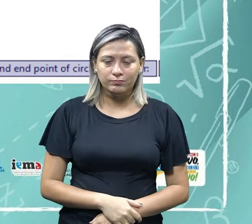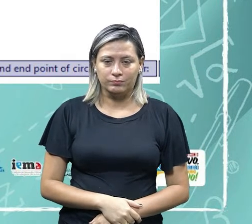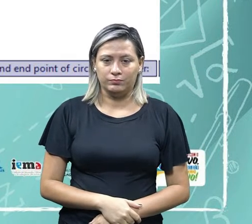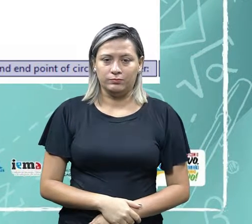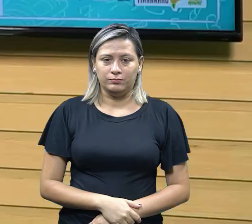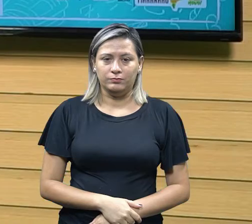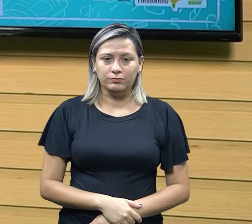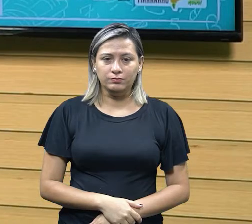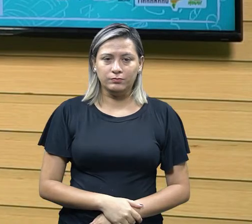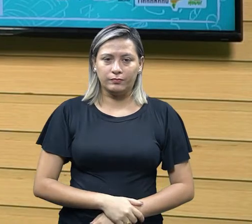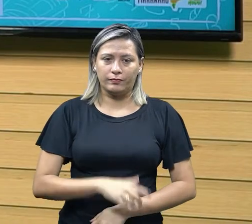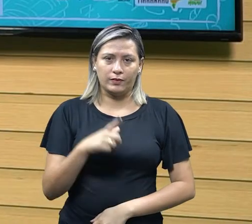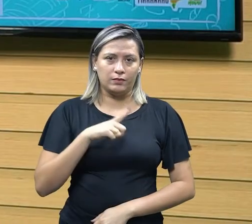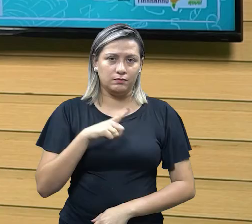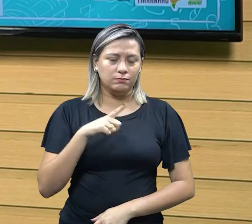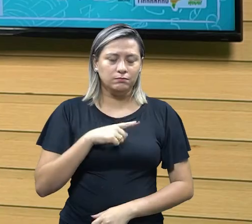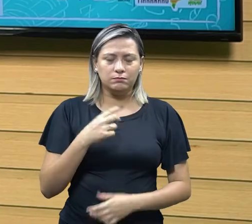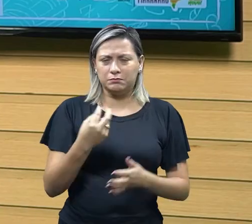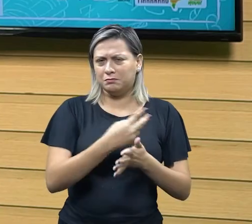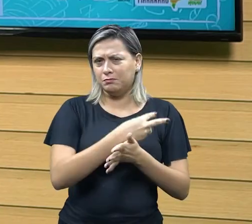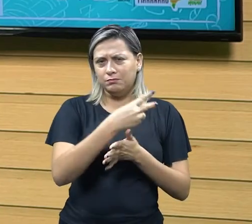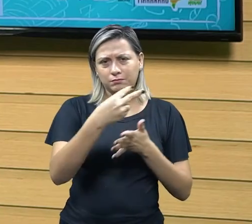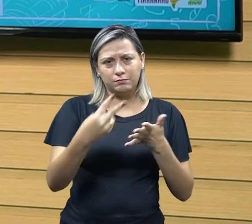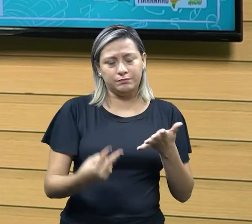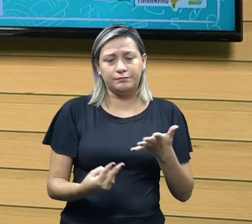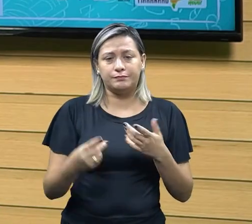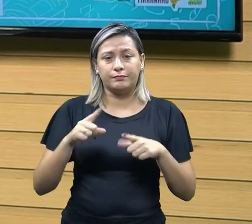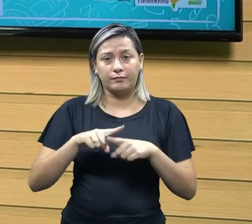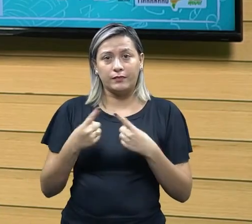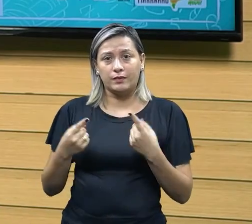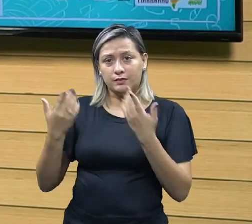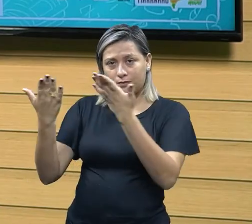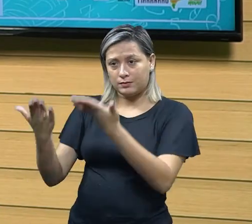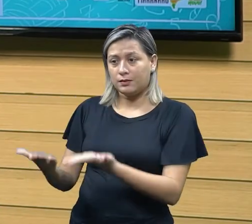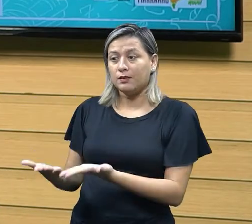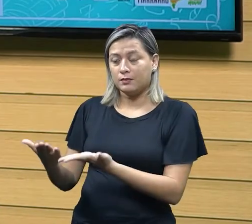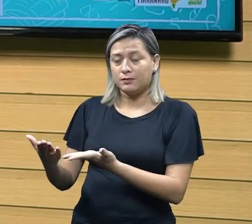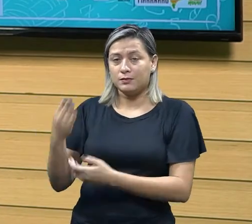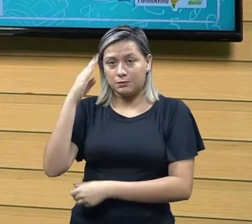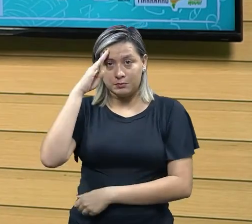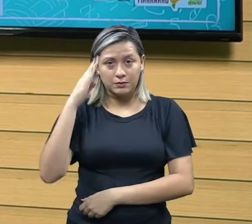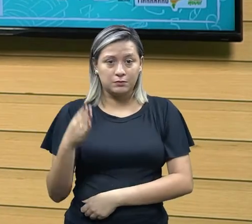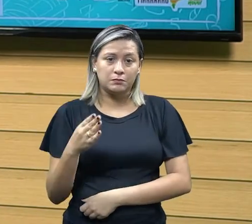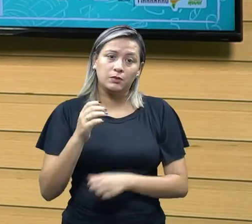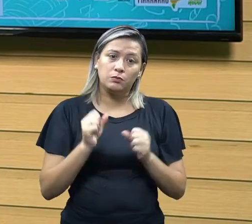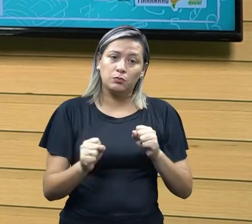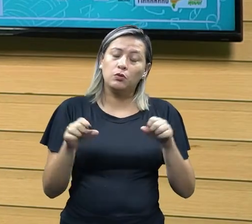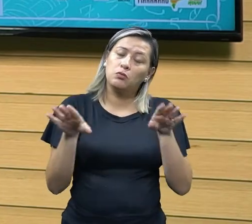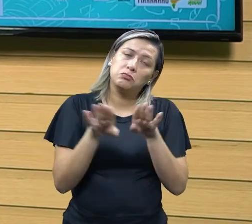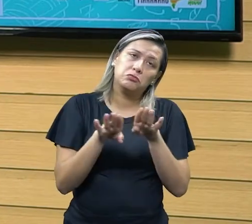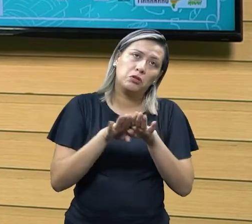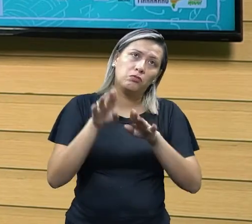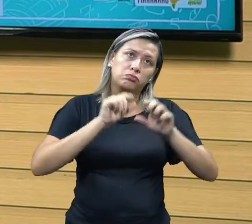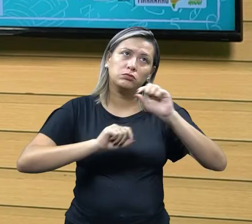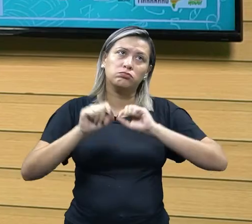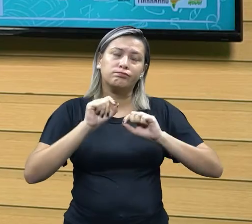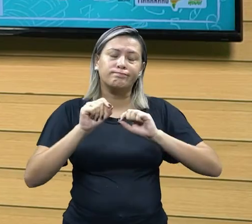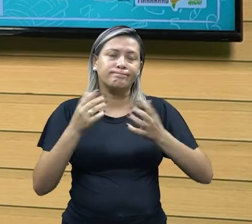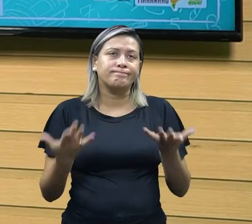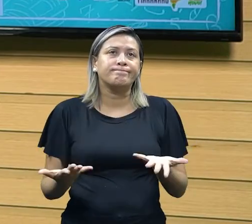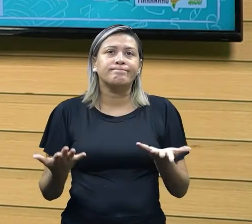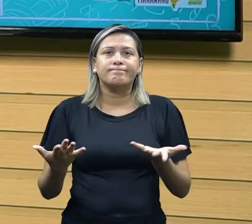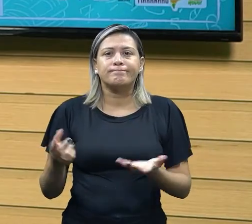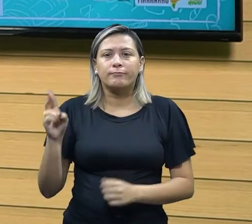passar. Tem de diferentes formas, mas essas são as principais. Você pode também